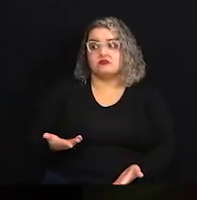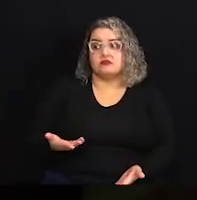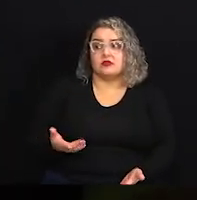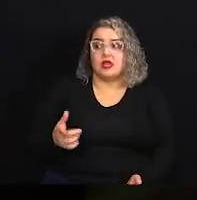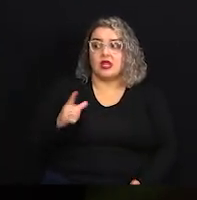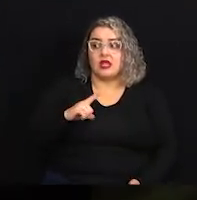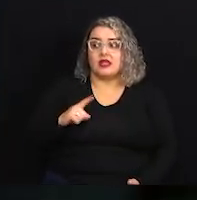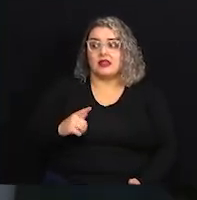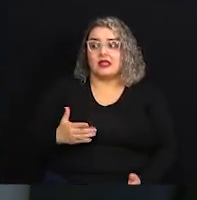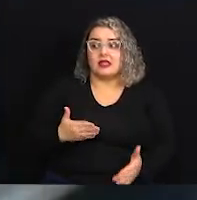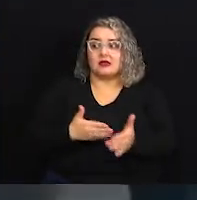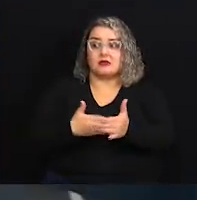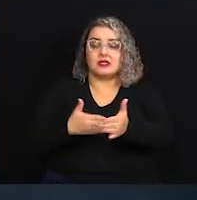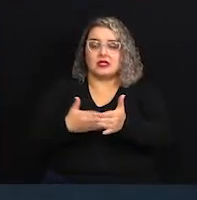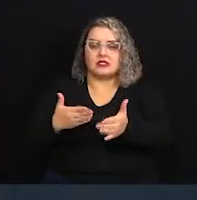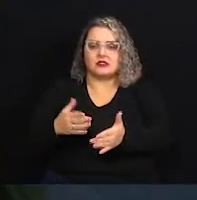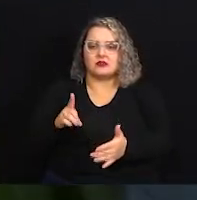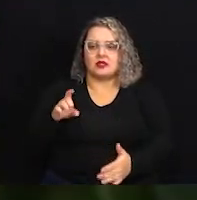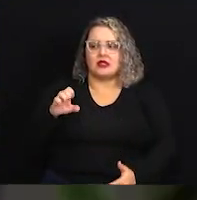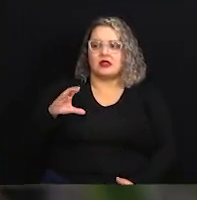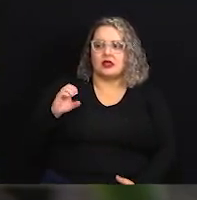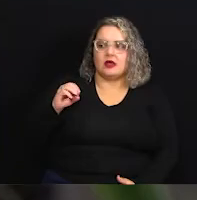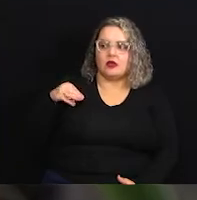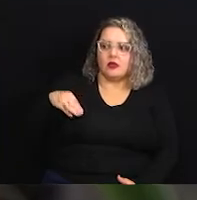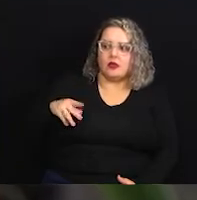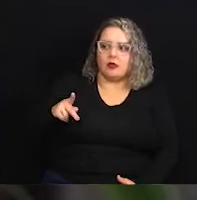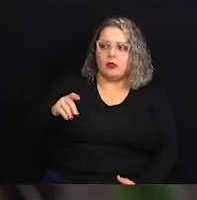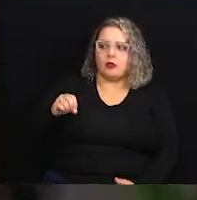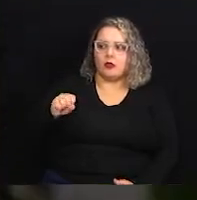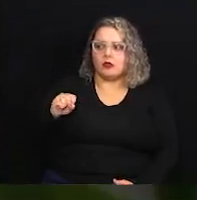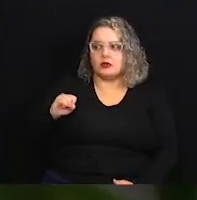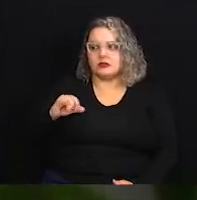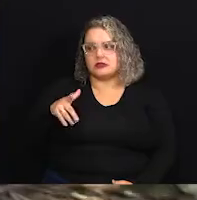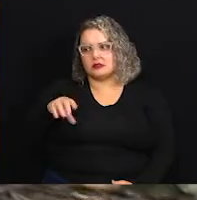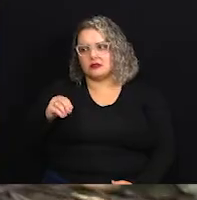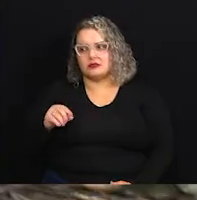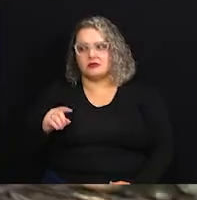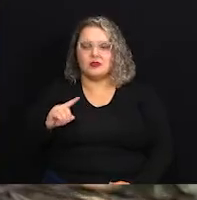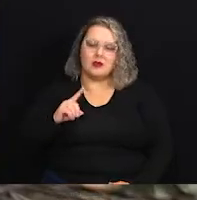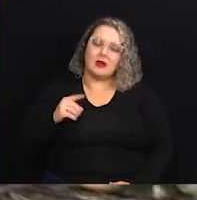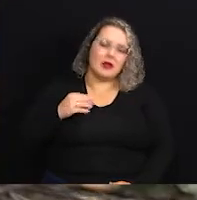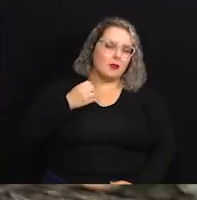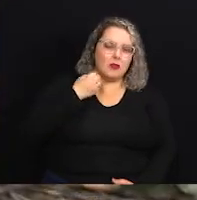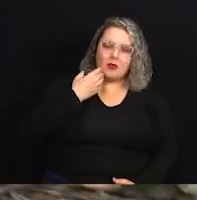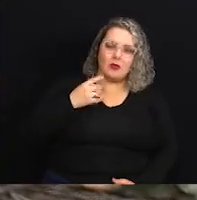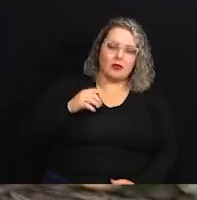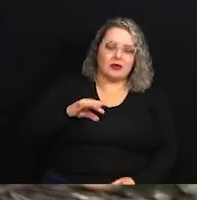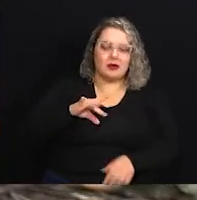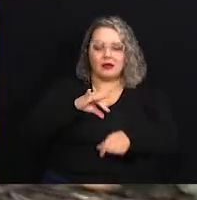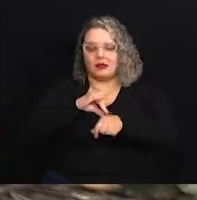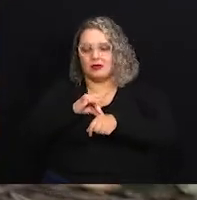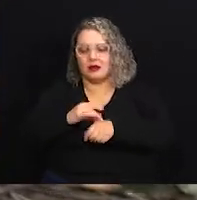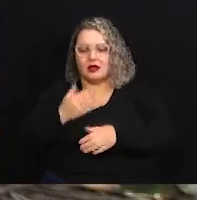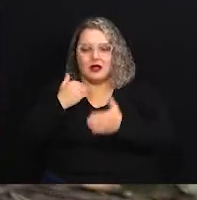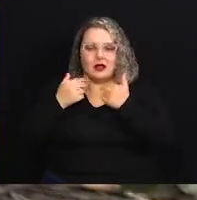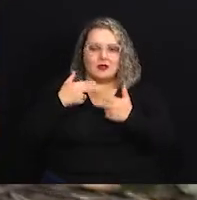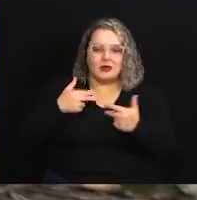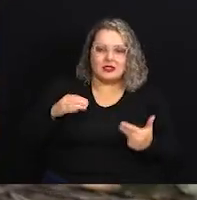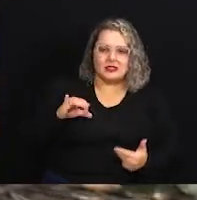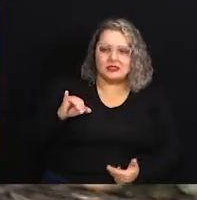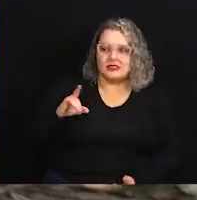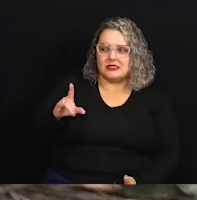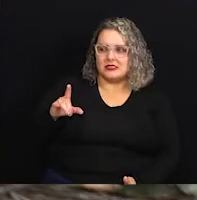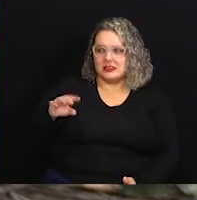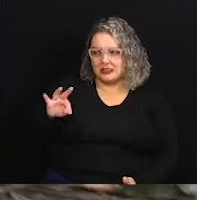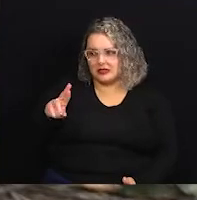têm algumas limitações ali na parte da decomposição, não é indicado colocar carne, não é indicado colocar alimentos